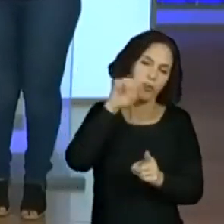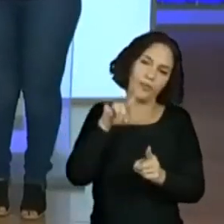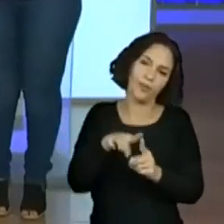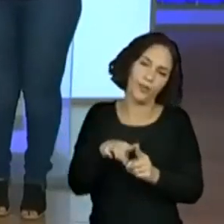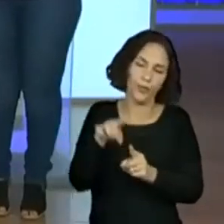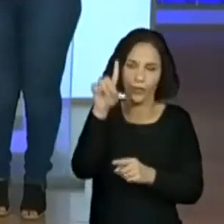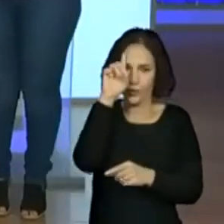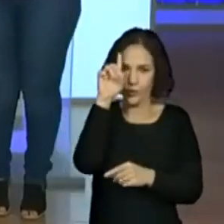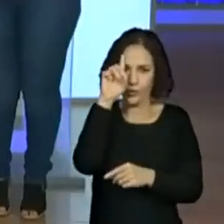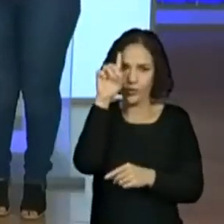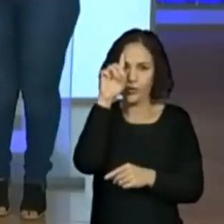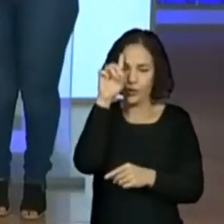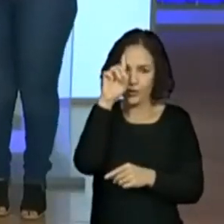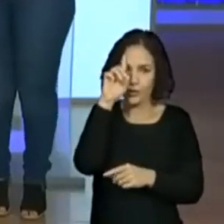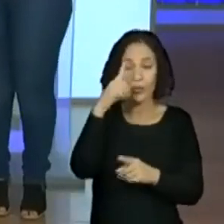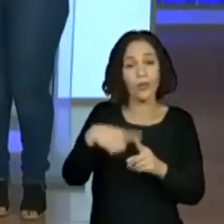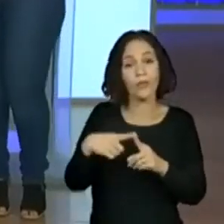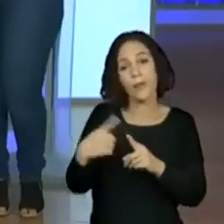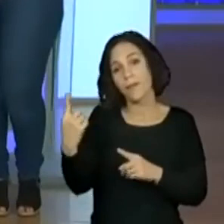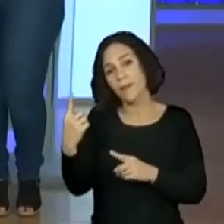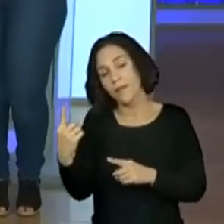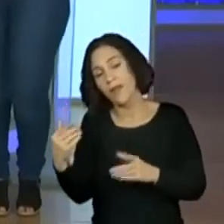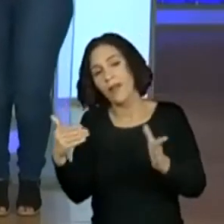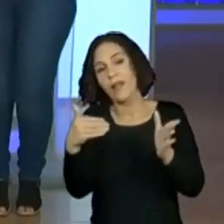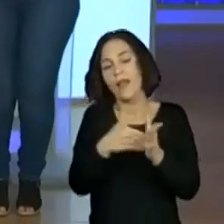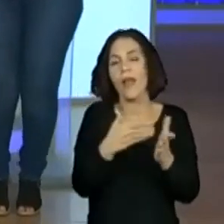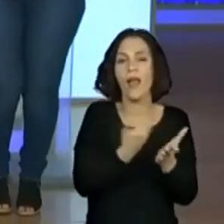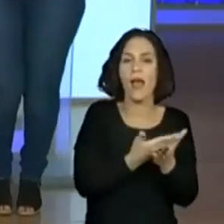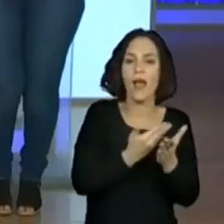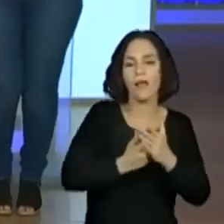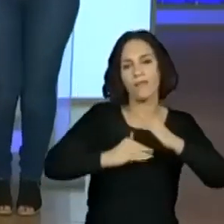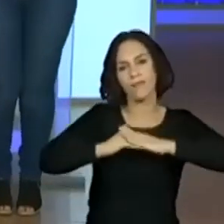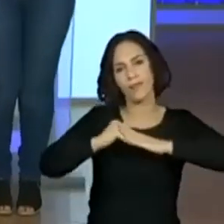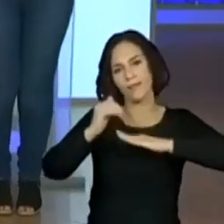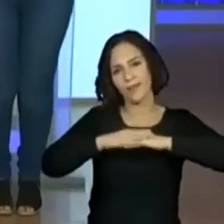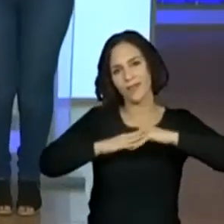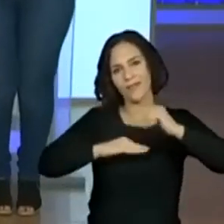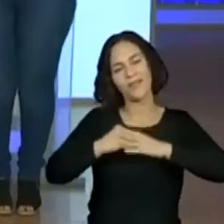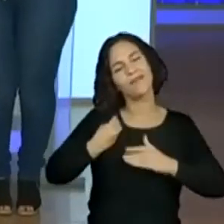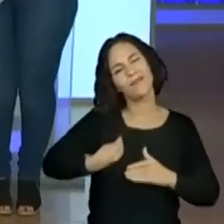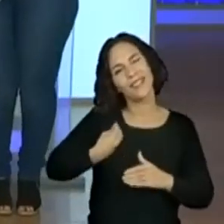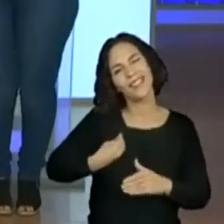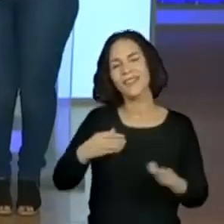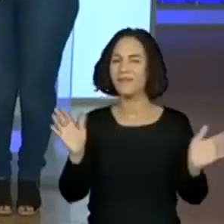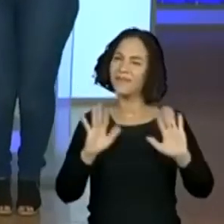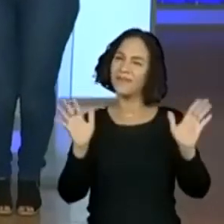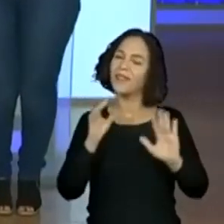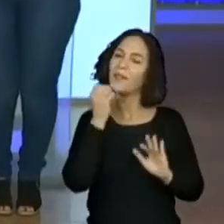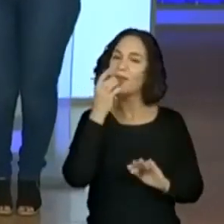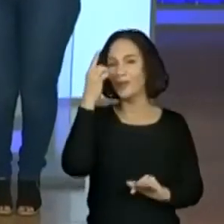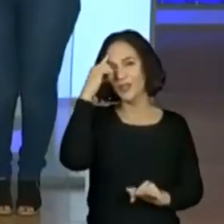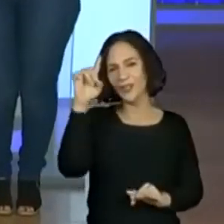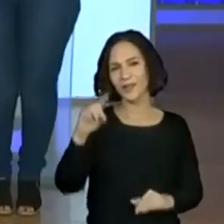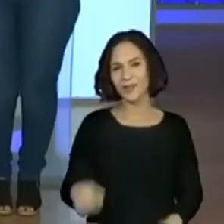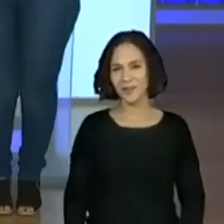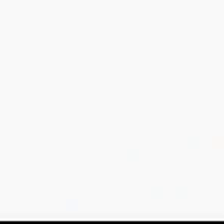dia o aprendizado. Sempre, porque bom? Da primeira à última aula, sempre a gente vai construir algo. Participem. Tchau, gente. Tchau, bom dia.